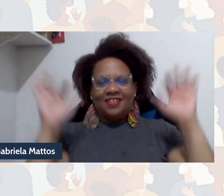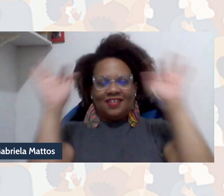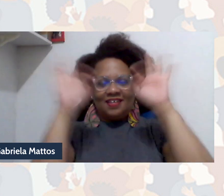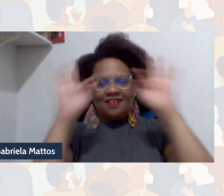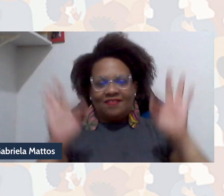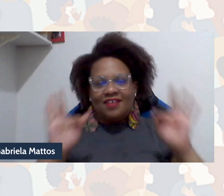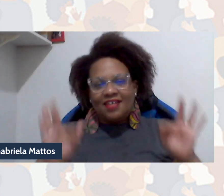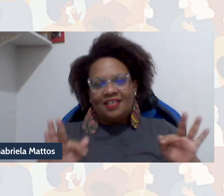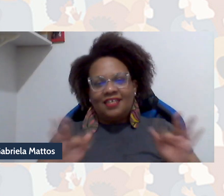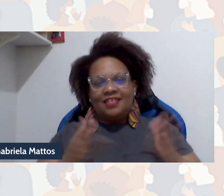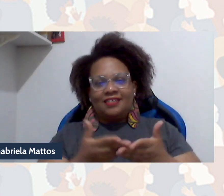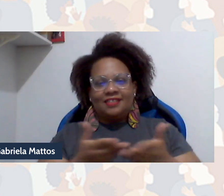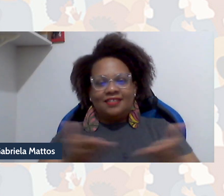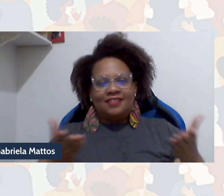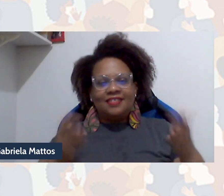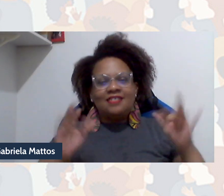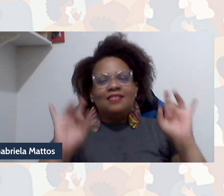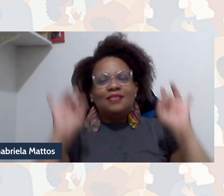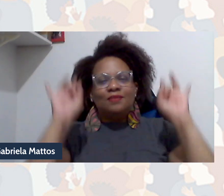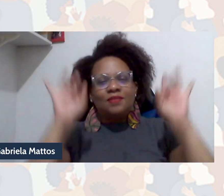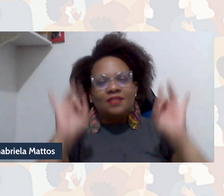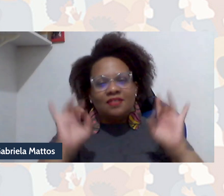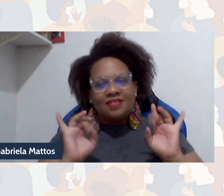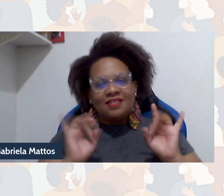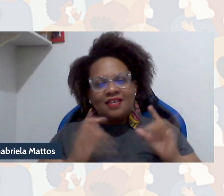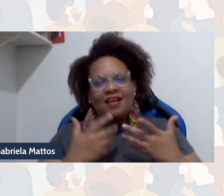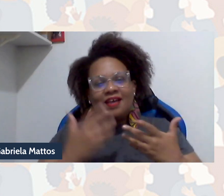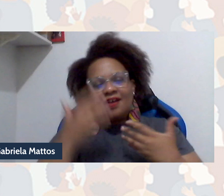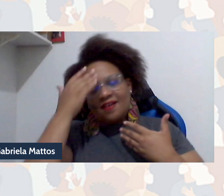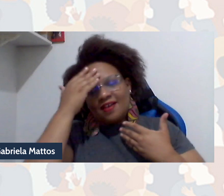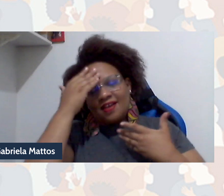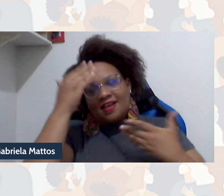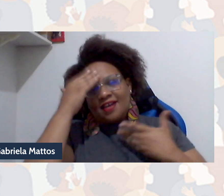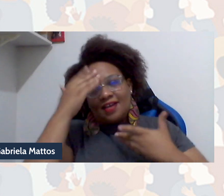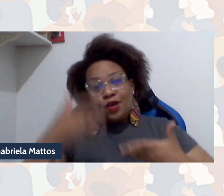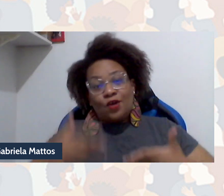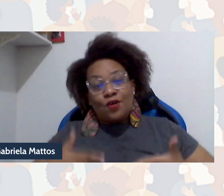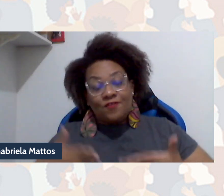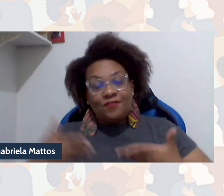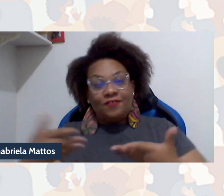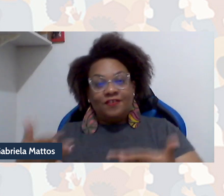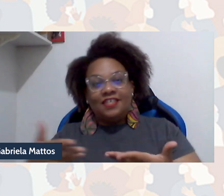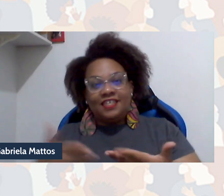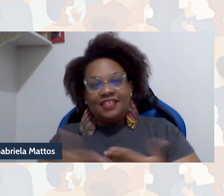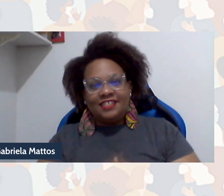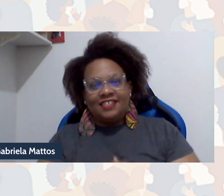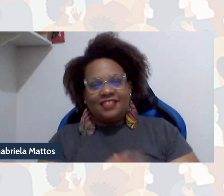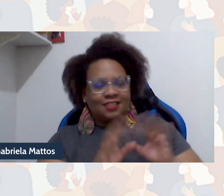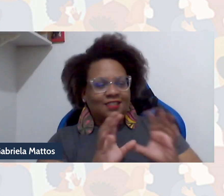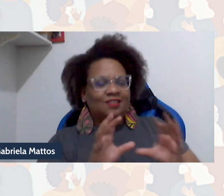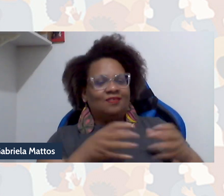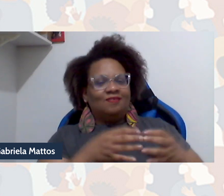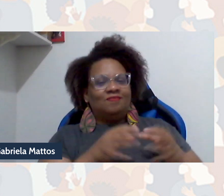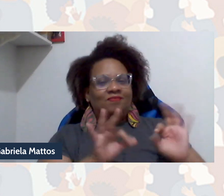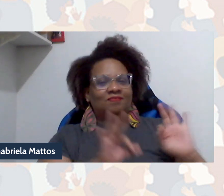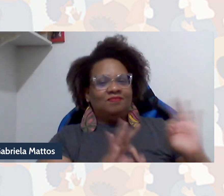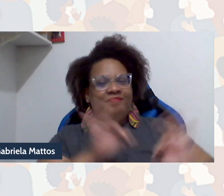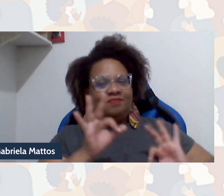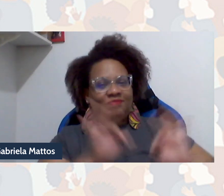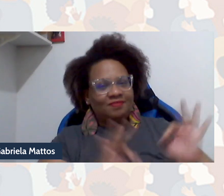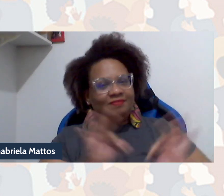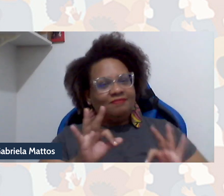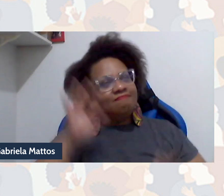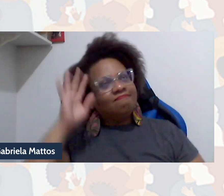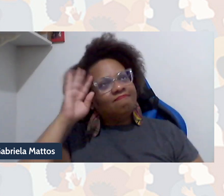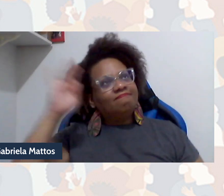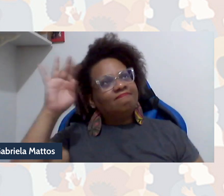Queria especialmente agradecer o convite da comissão organizadora para refletir sobre esse